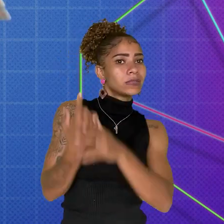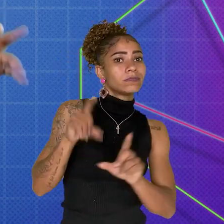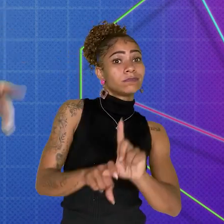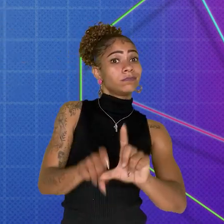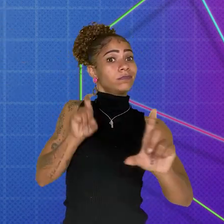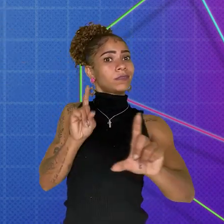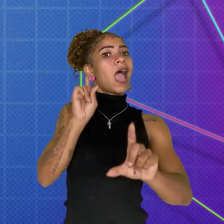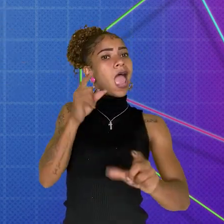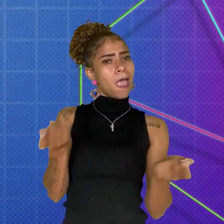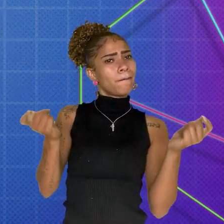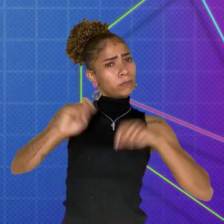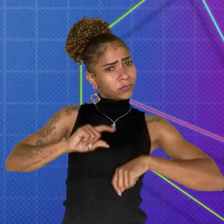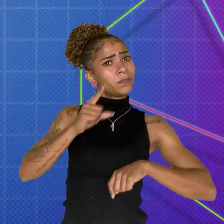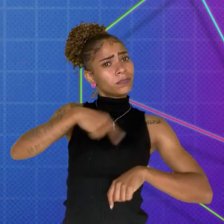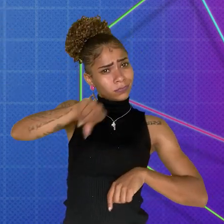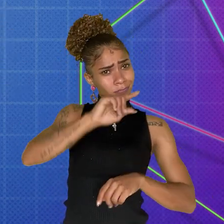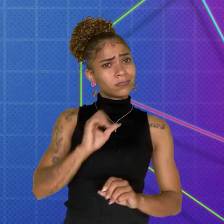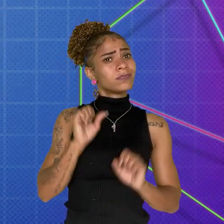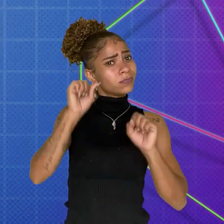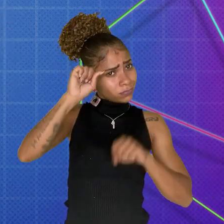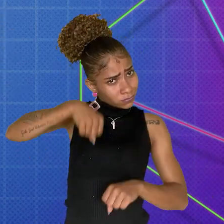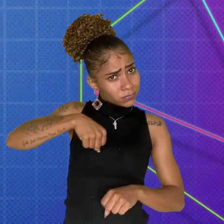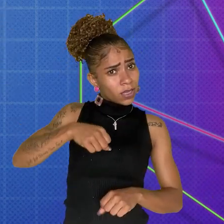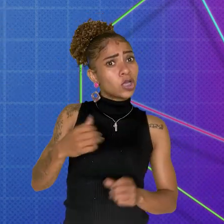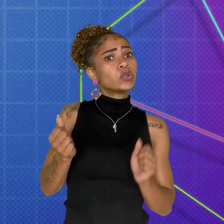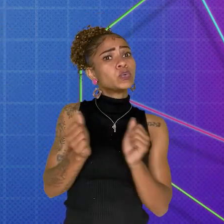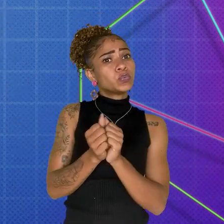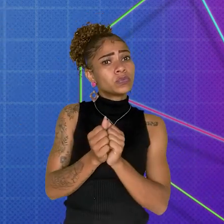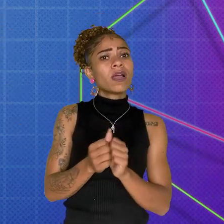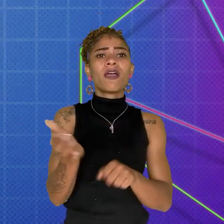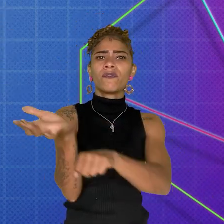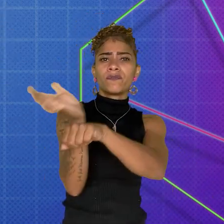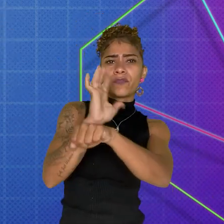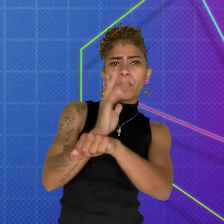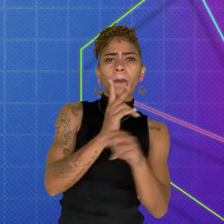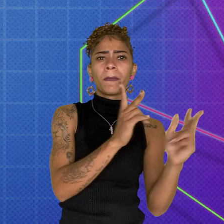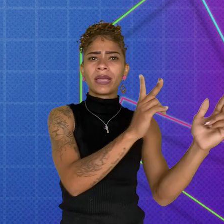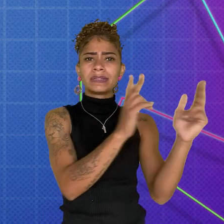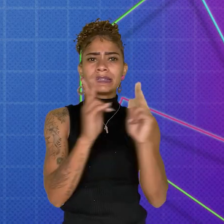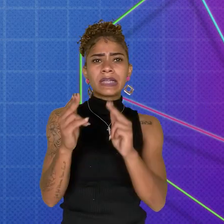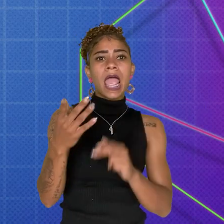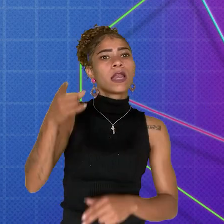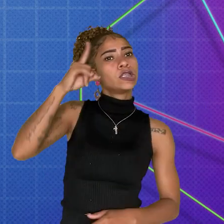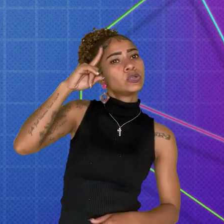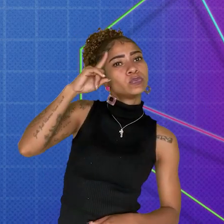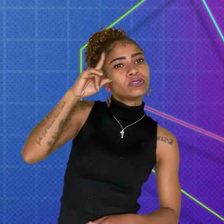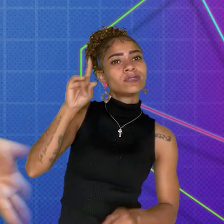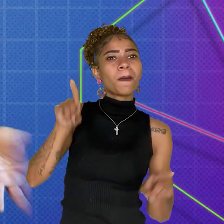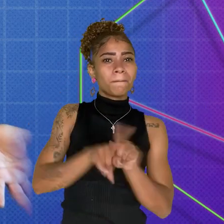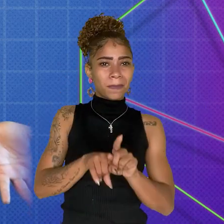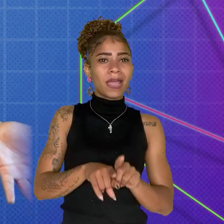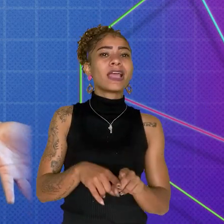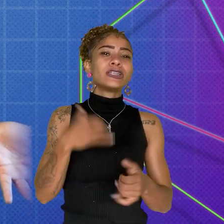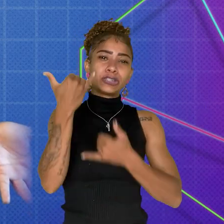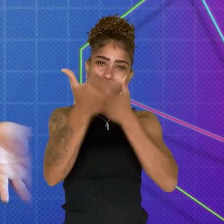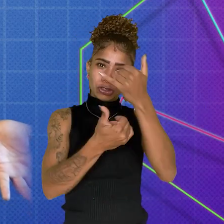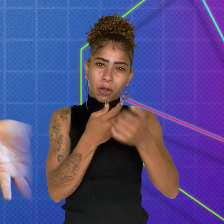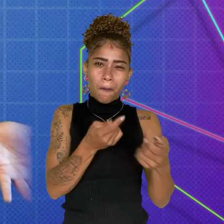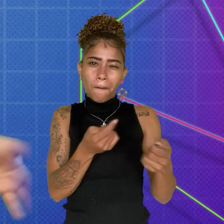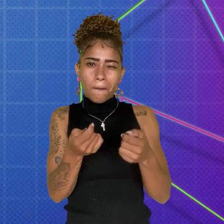criação independente é super possível para vocês. Como elas estão presentes em filmes, séries, no cotidiano e até